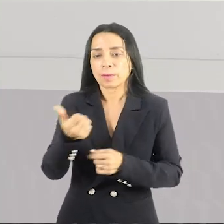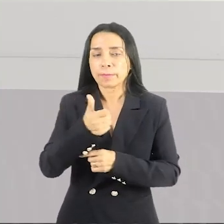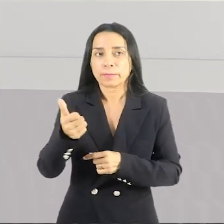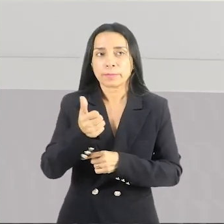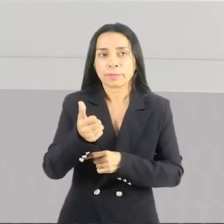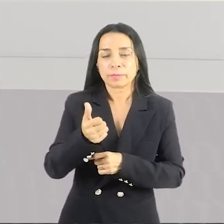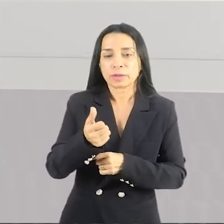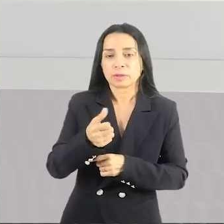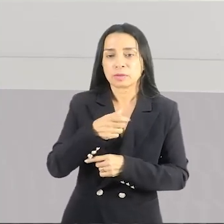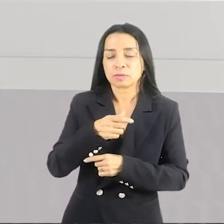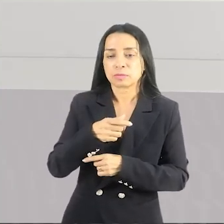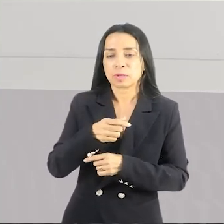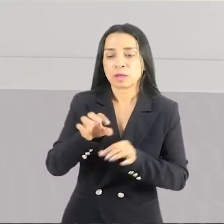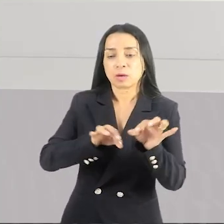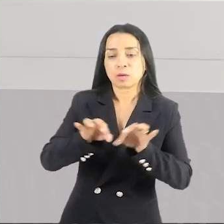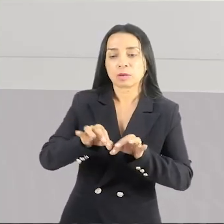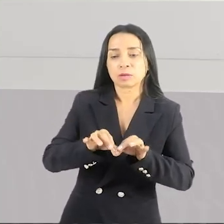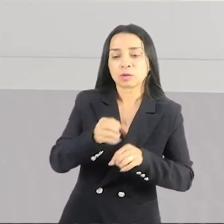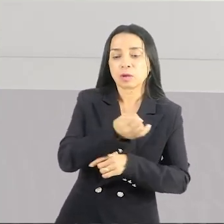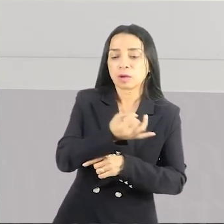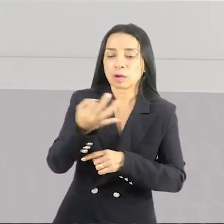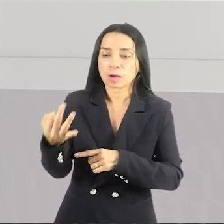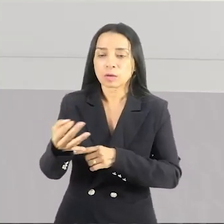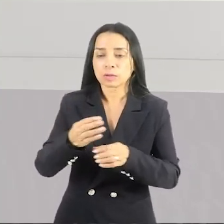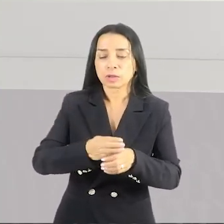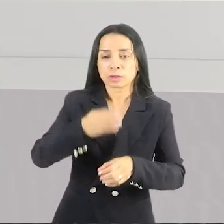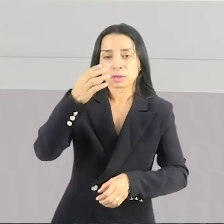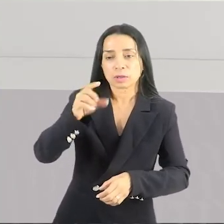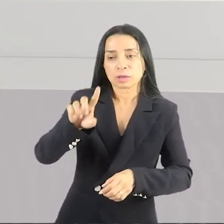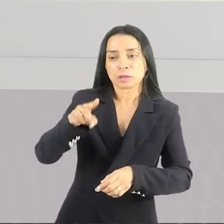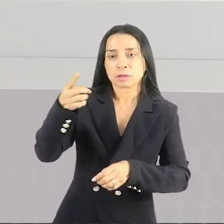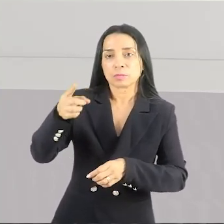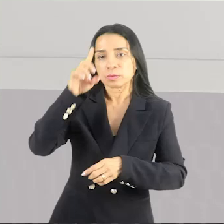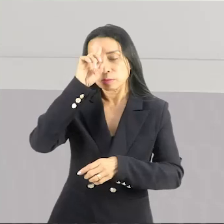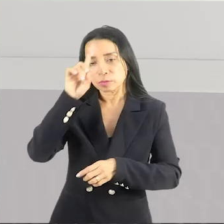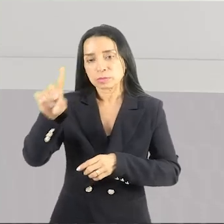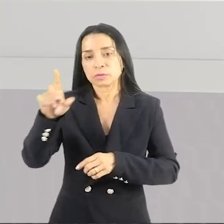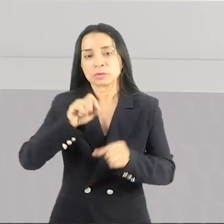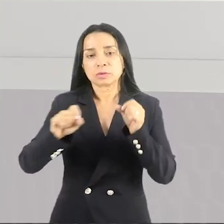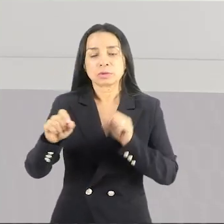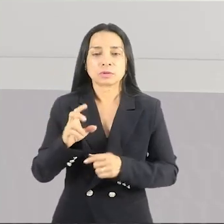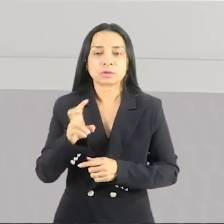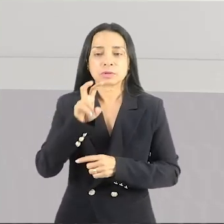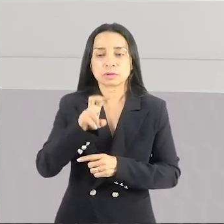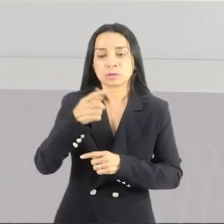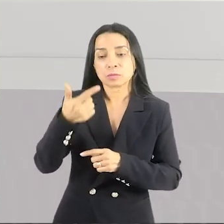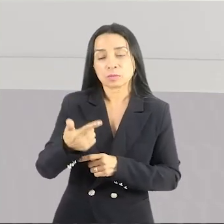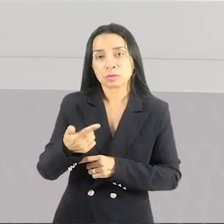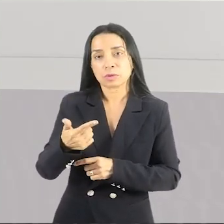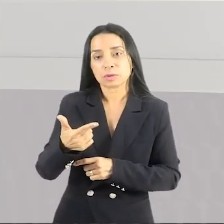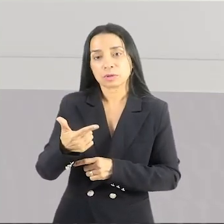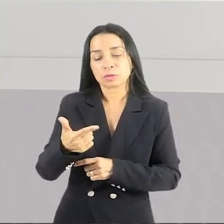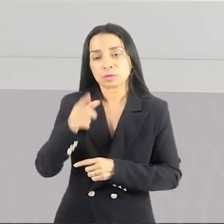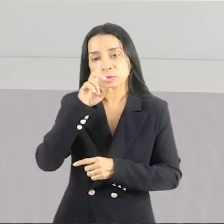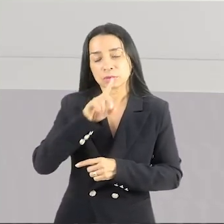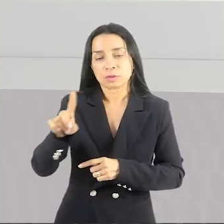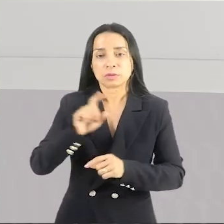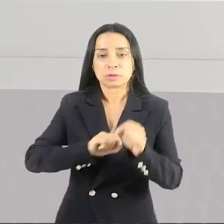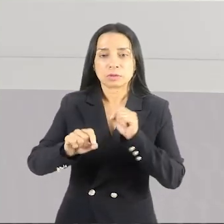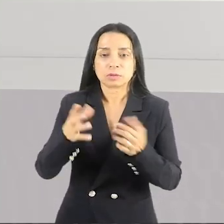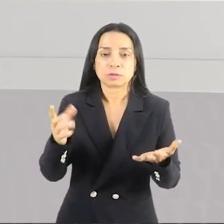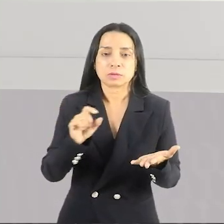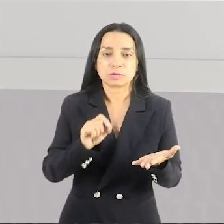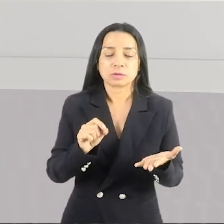garrafas, né? E aqui os dias. Então, em 52 dias,